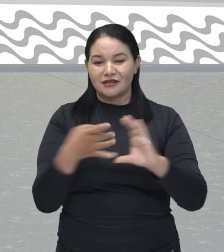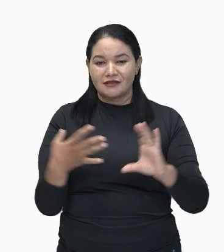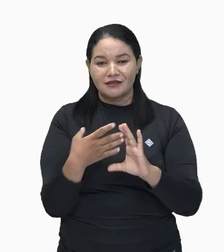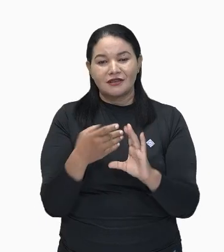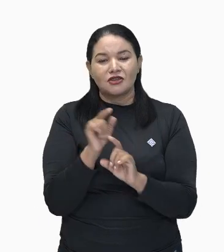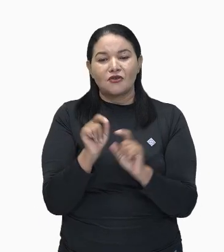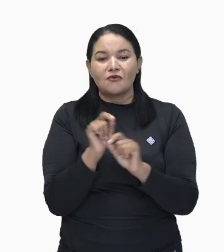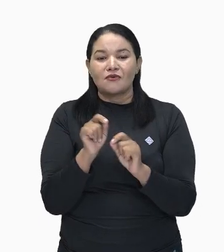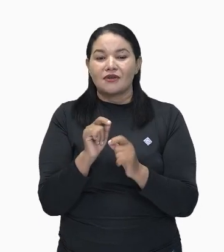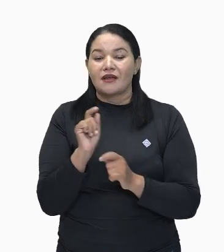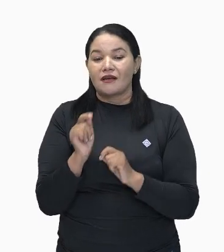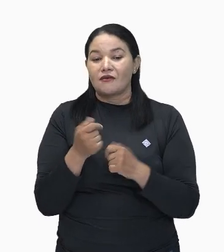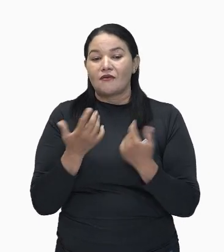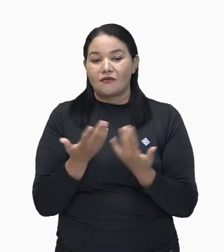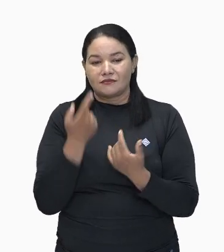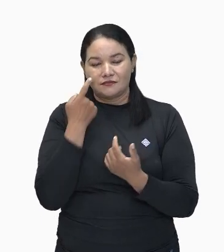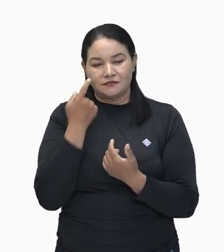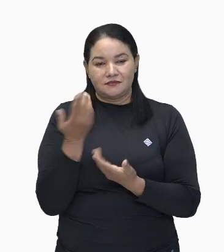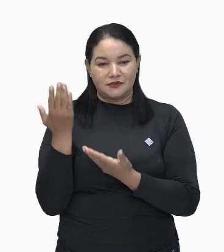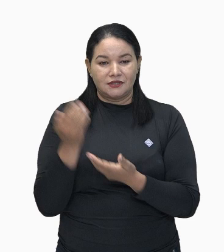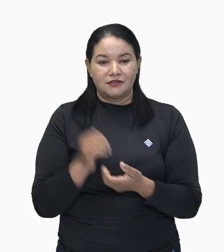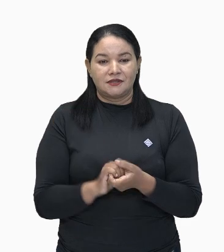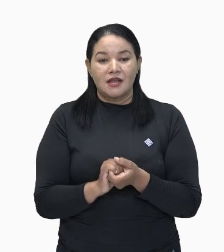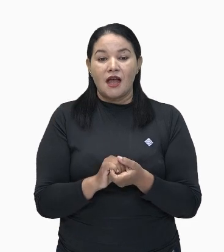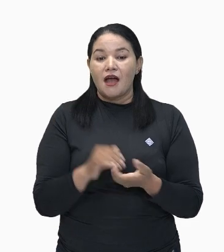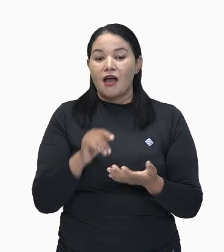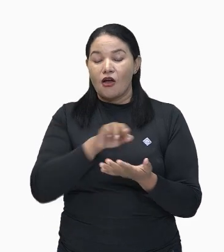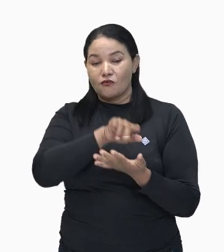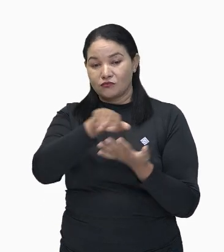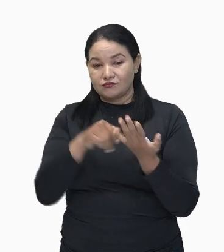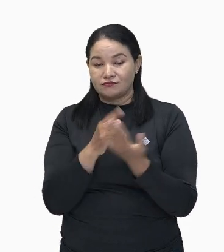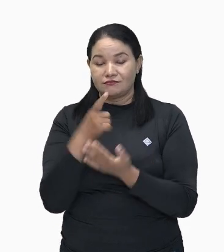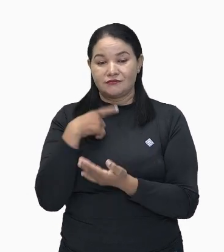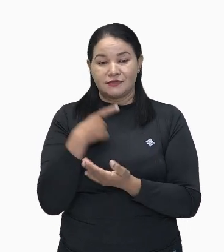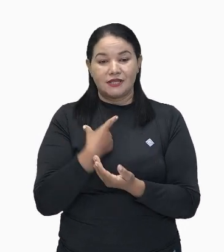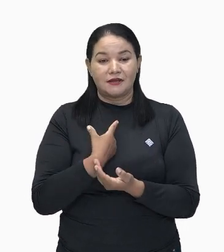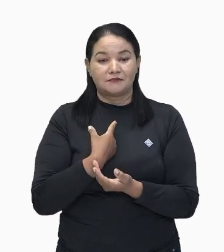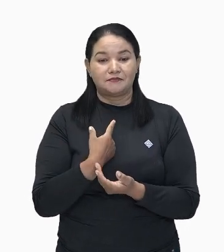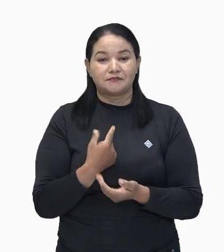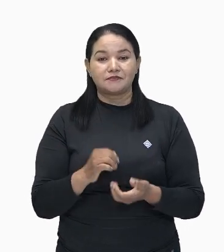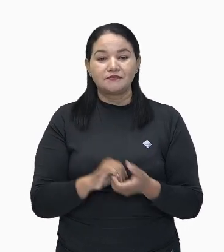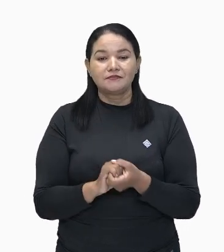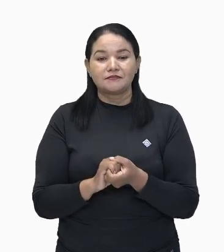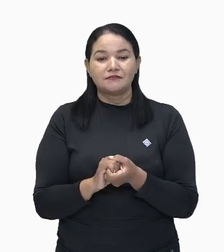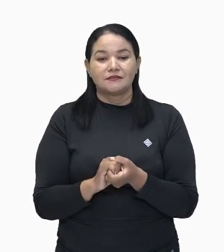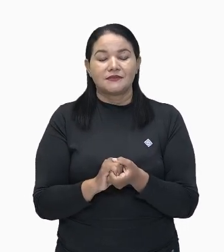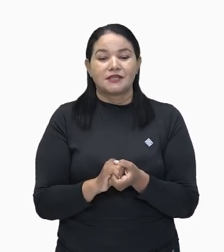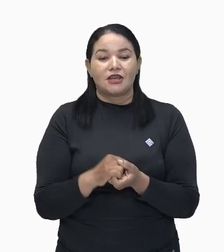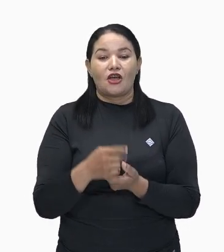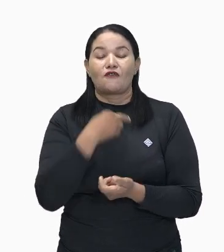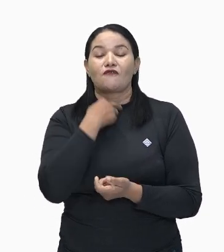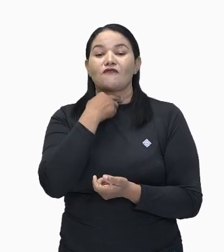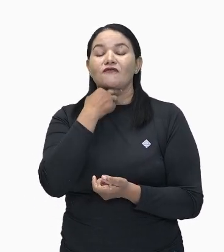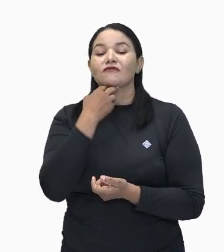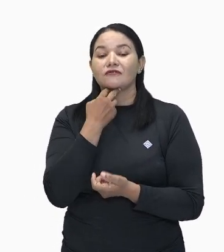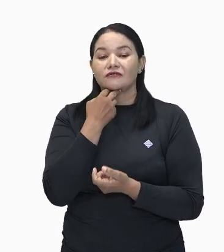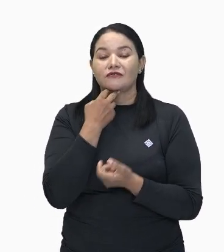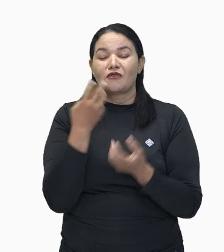As características da Bossa Nova, elas podem ser apontadas como tom coloquial na